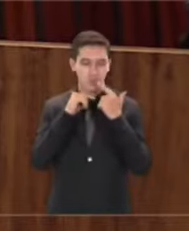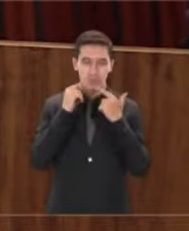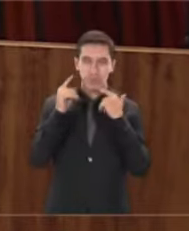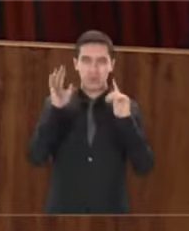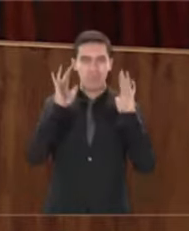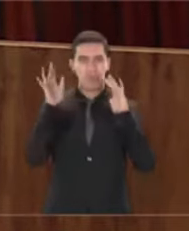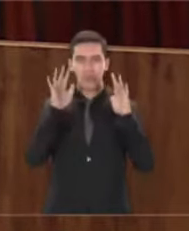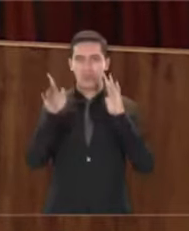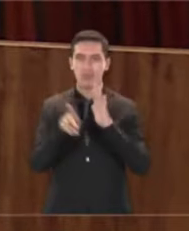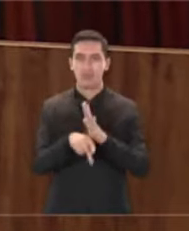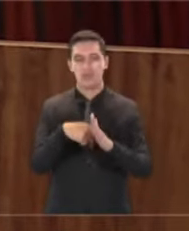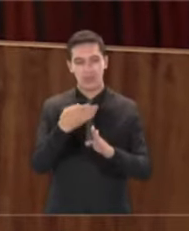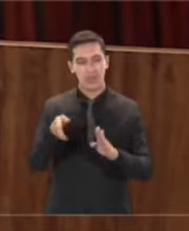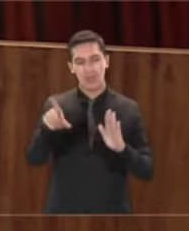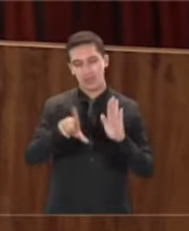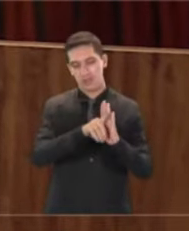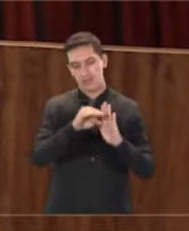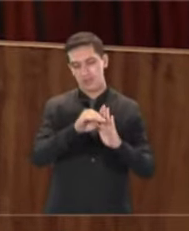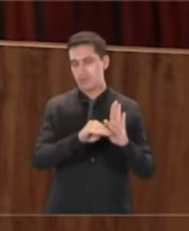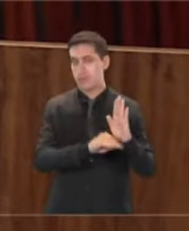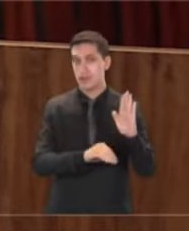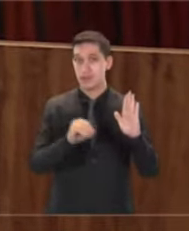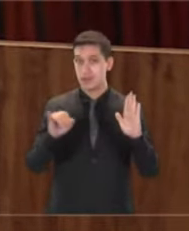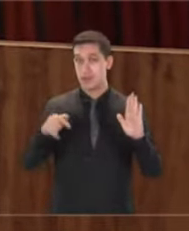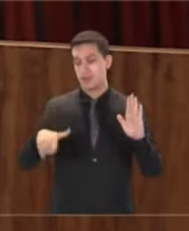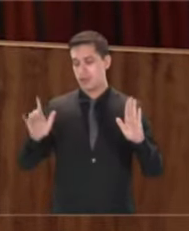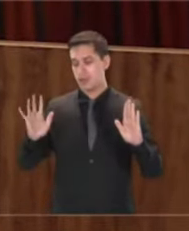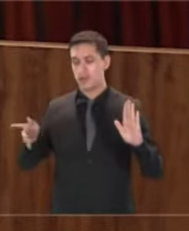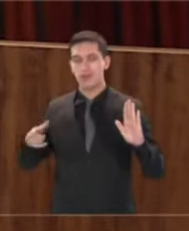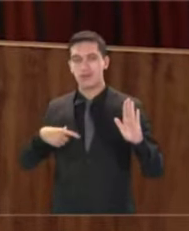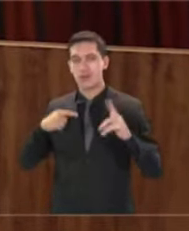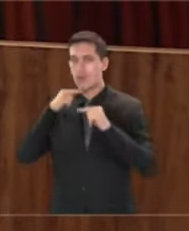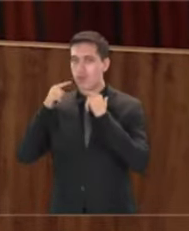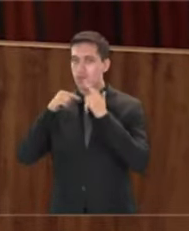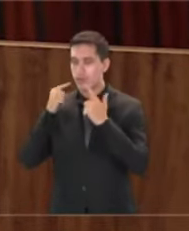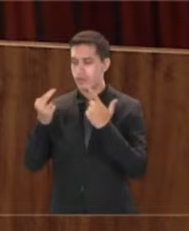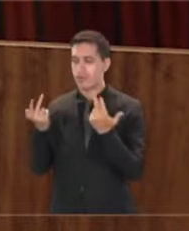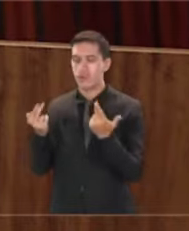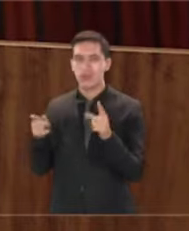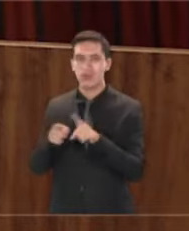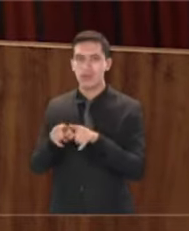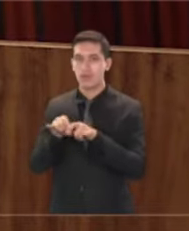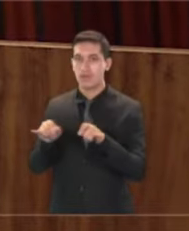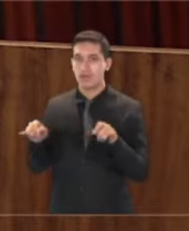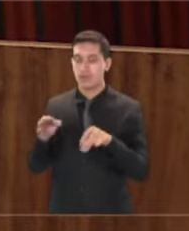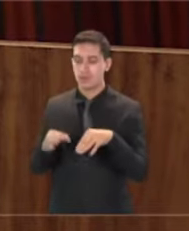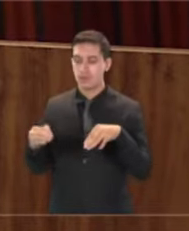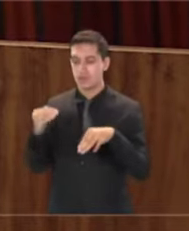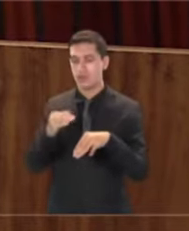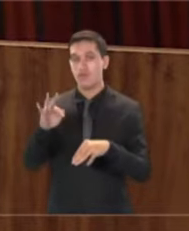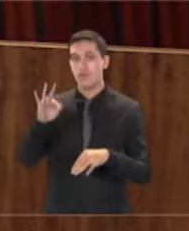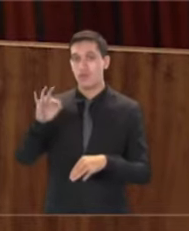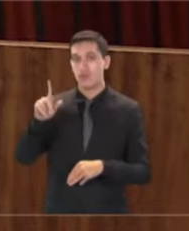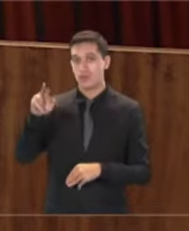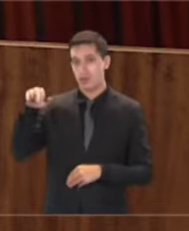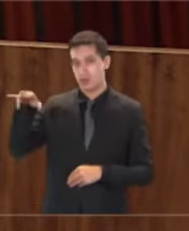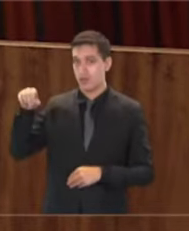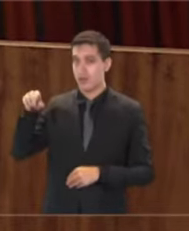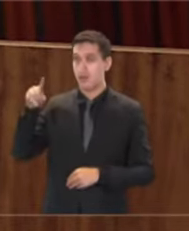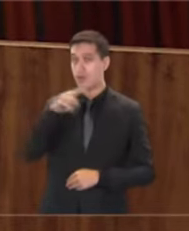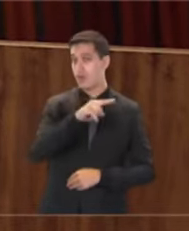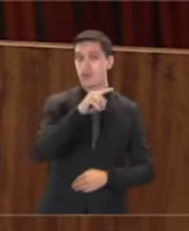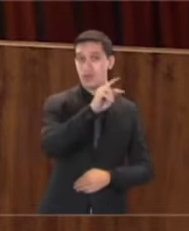orientação firmada. Se havia dúvida, e como afirma agora o eminente ministro Floriano, e o Tribunal Regional